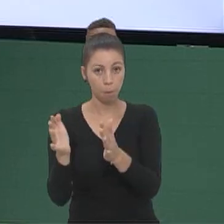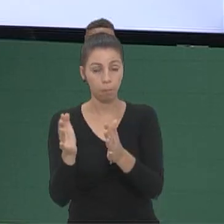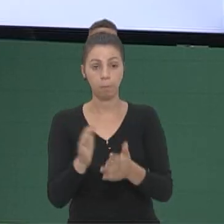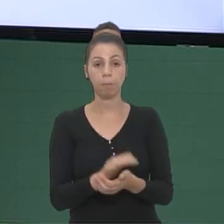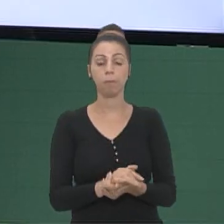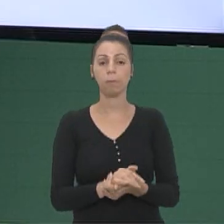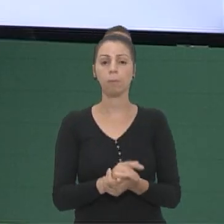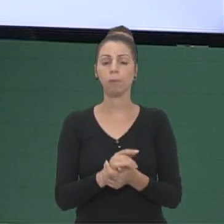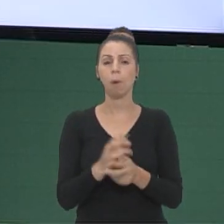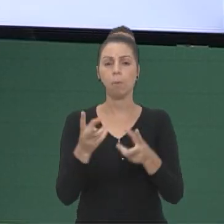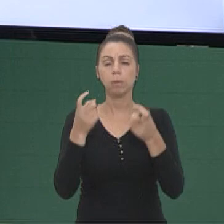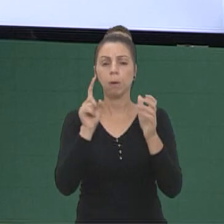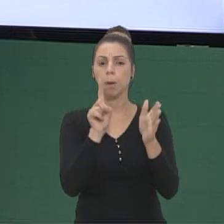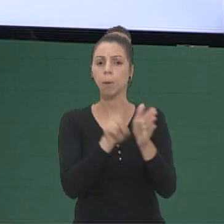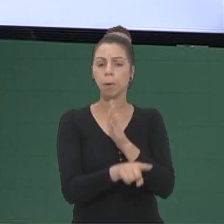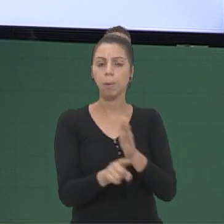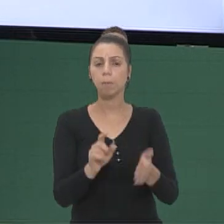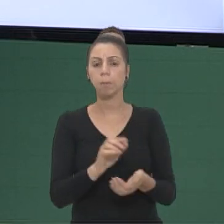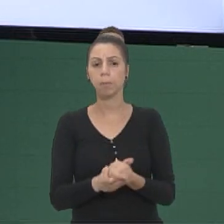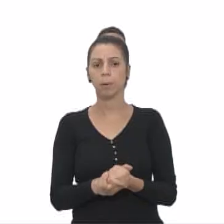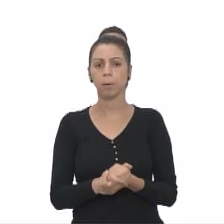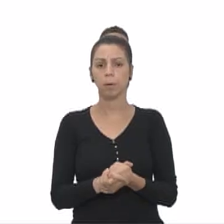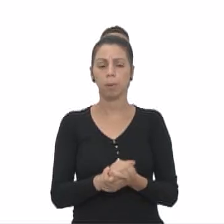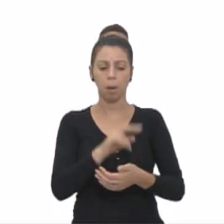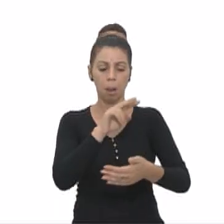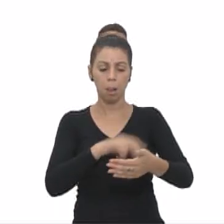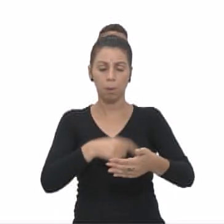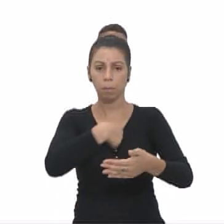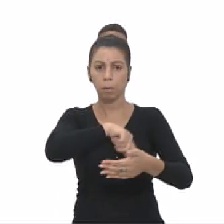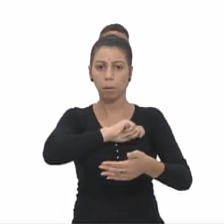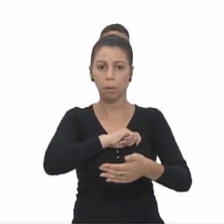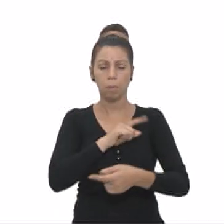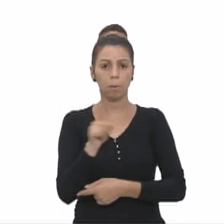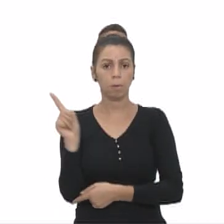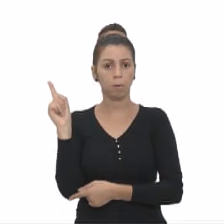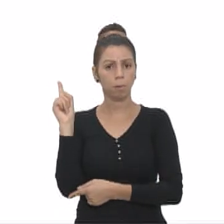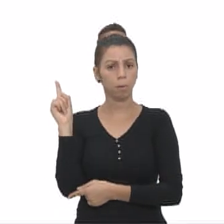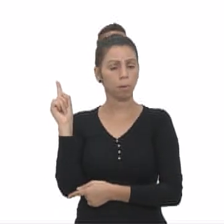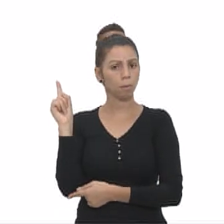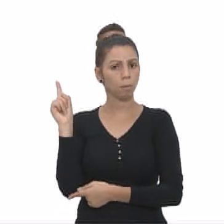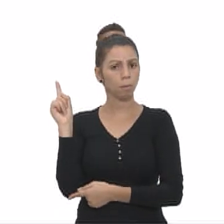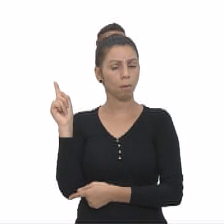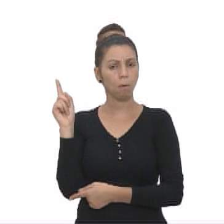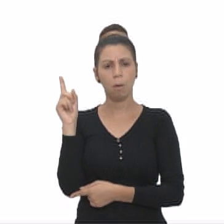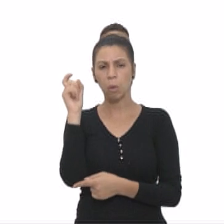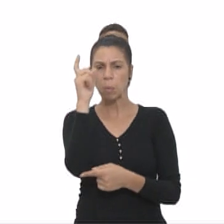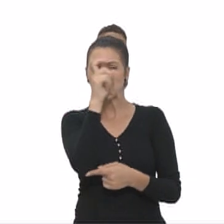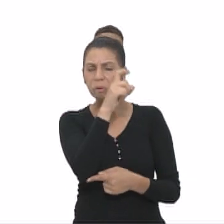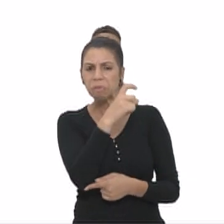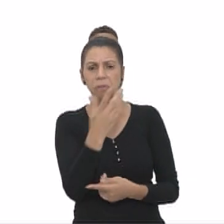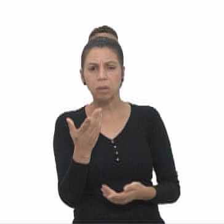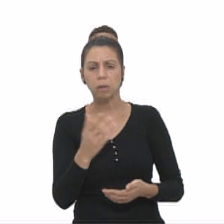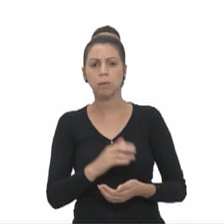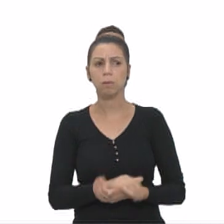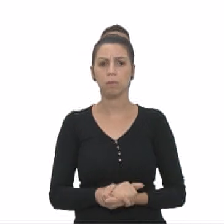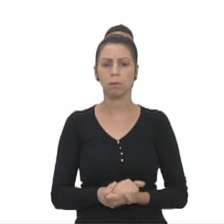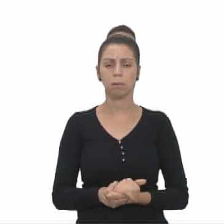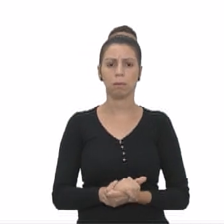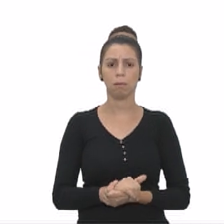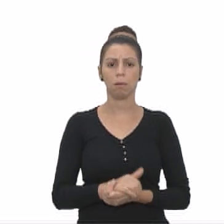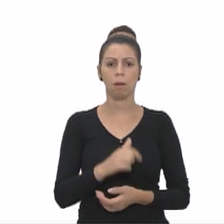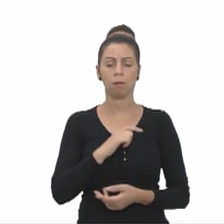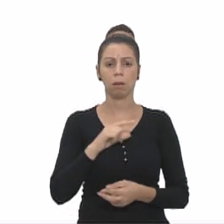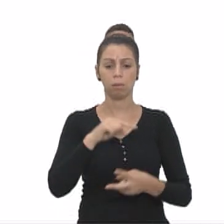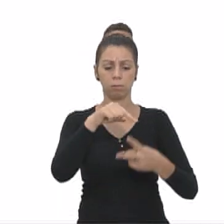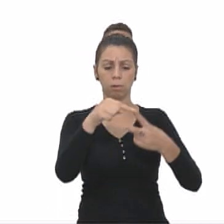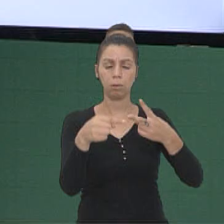a perguntinha. Que é um poema e quais são suas características? Não é muito difícil, não. Nós colocamos duas opções